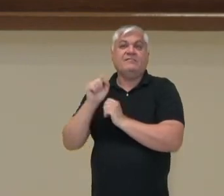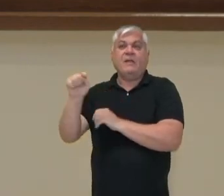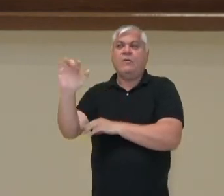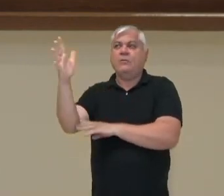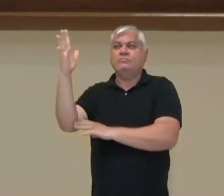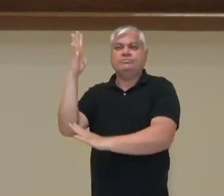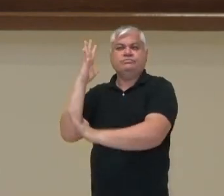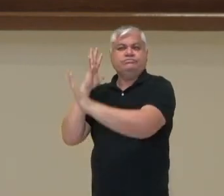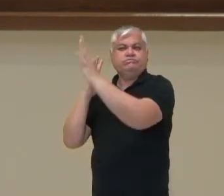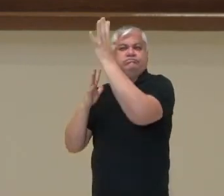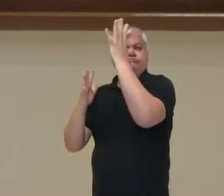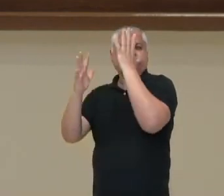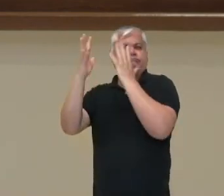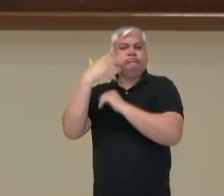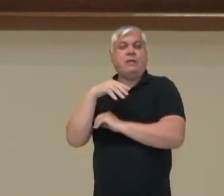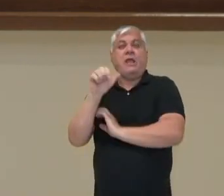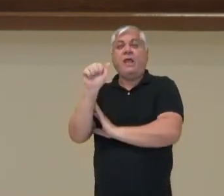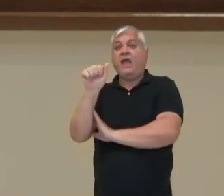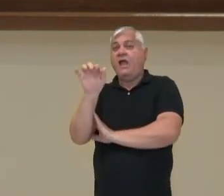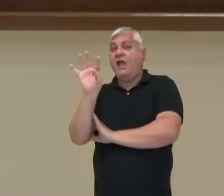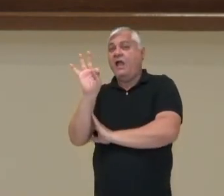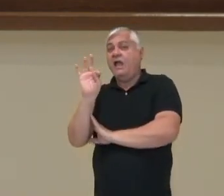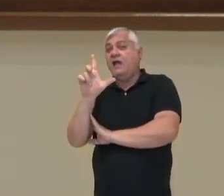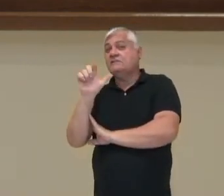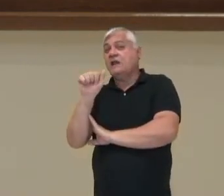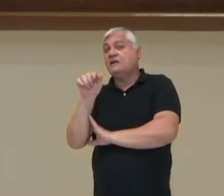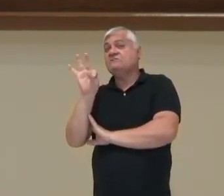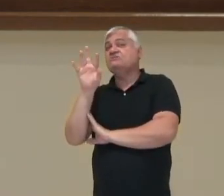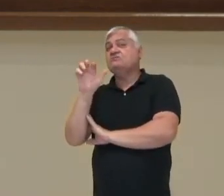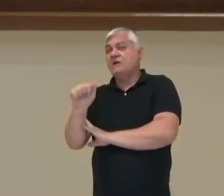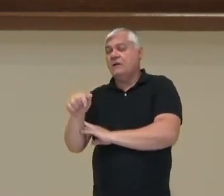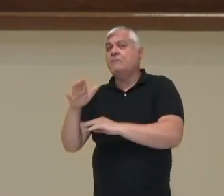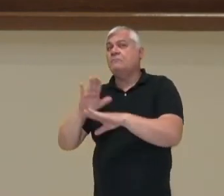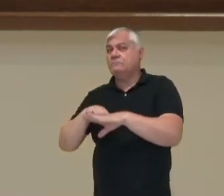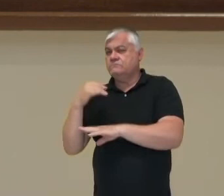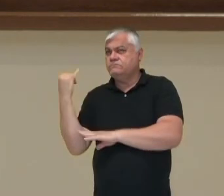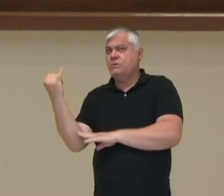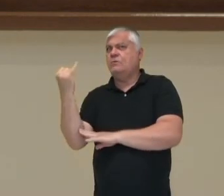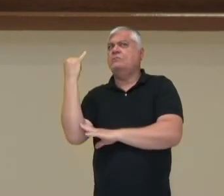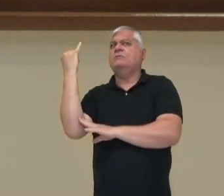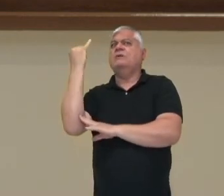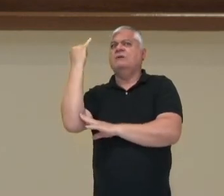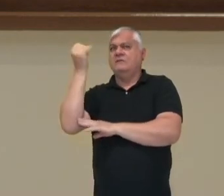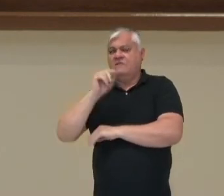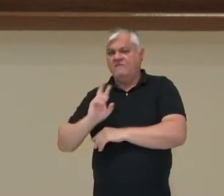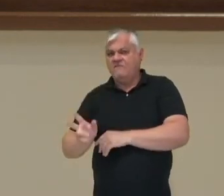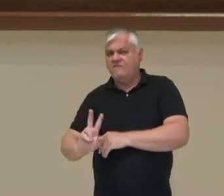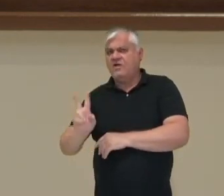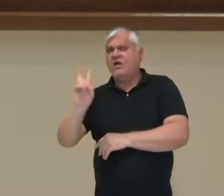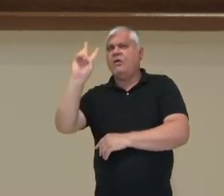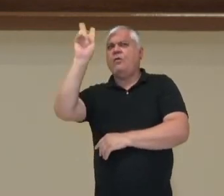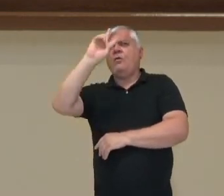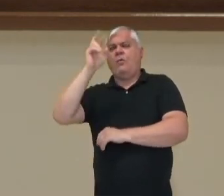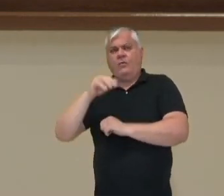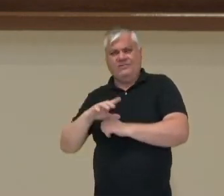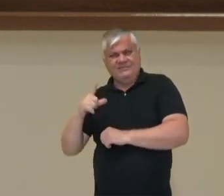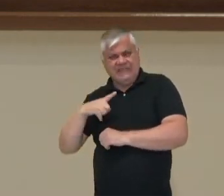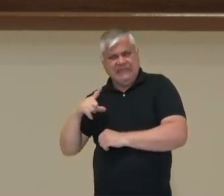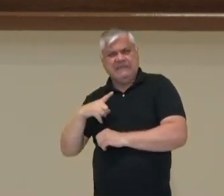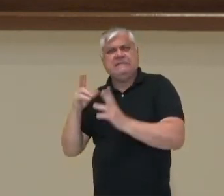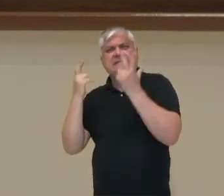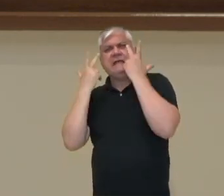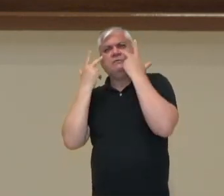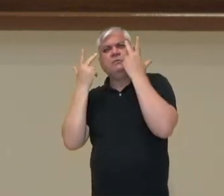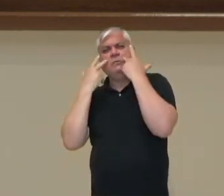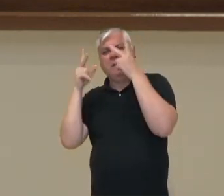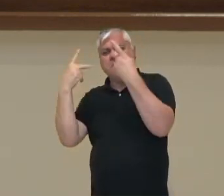floresta atlântica, tratamos sobre ela, por quê? Por ser importantíssima, por ser uma área com uma riqueza natural,